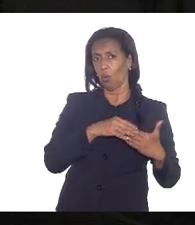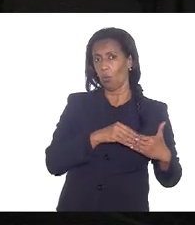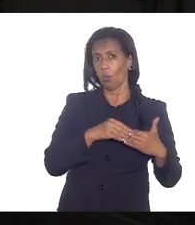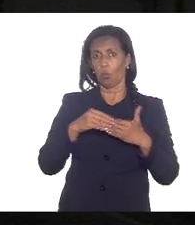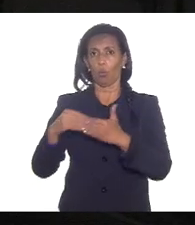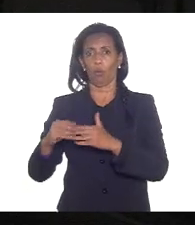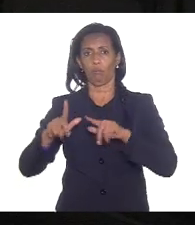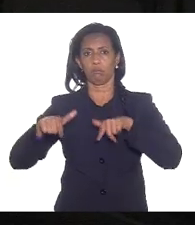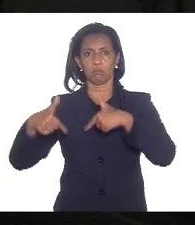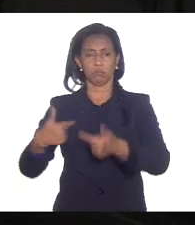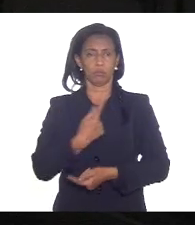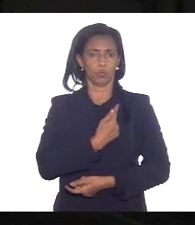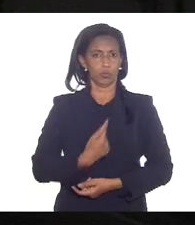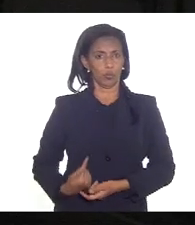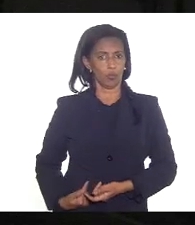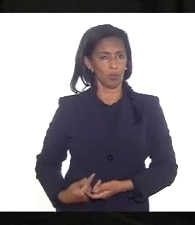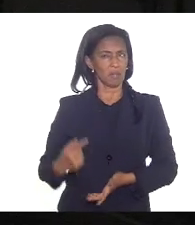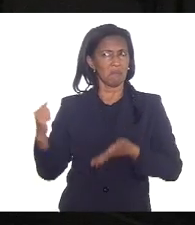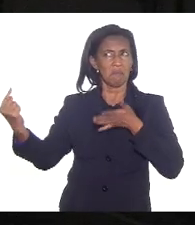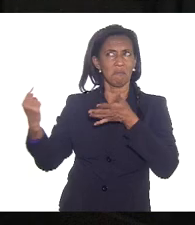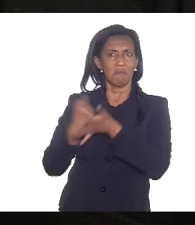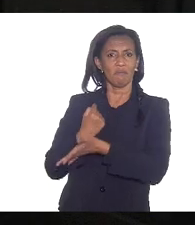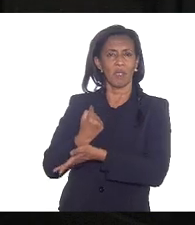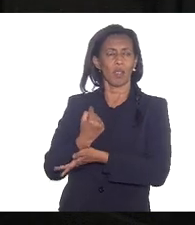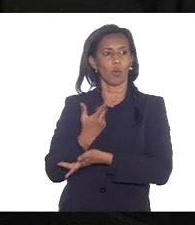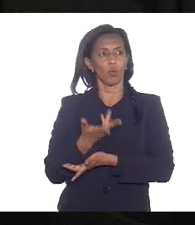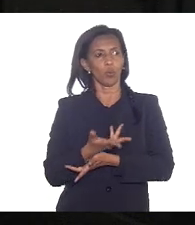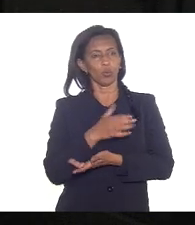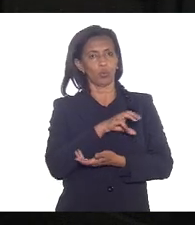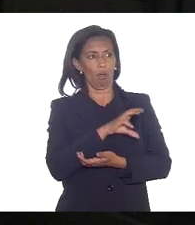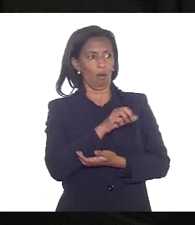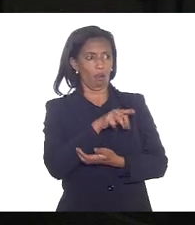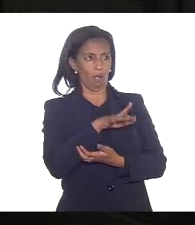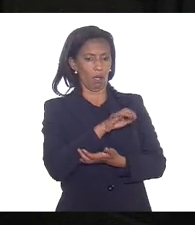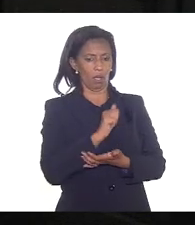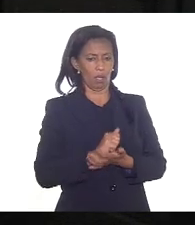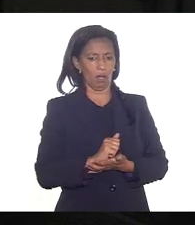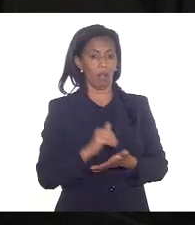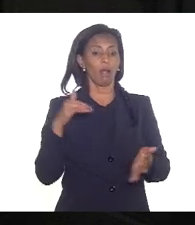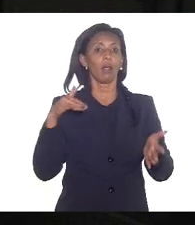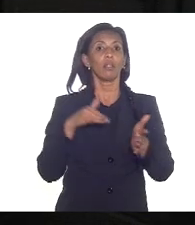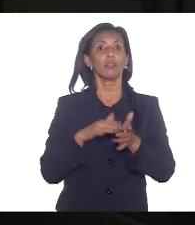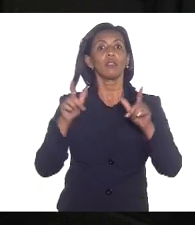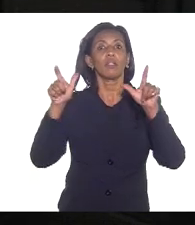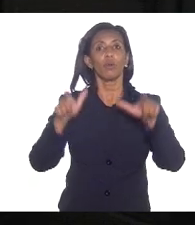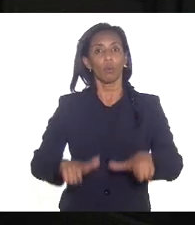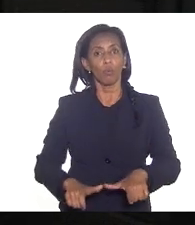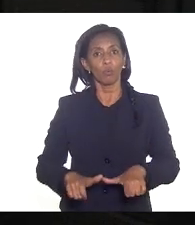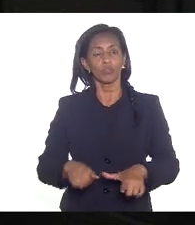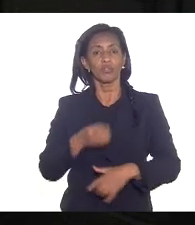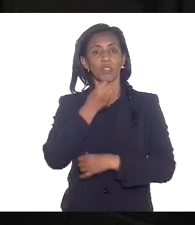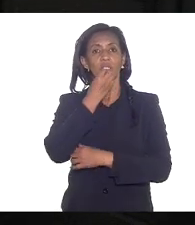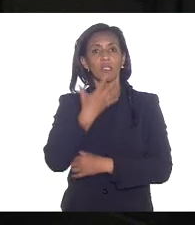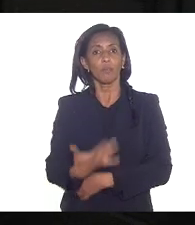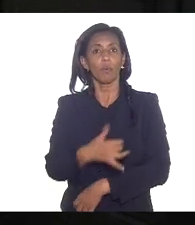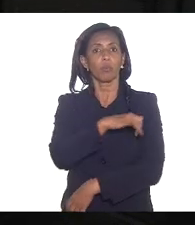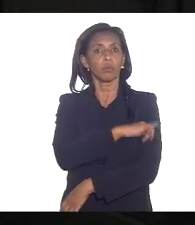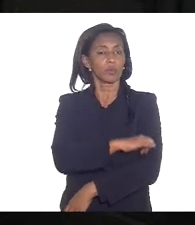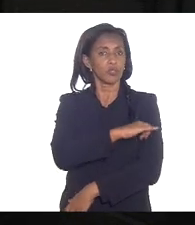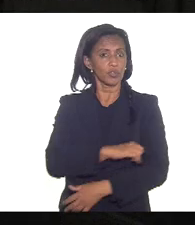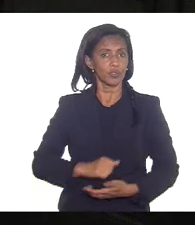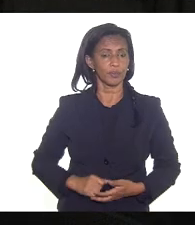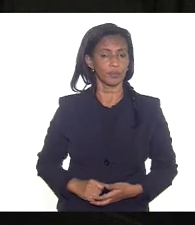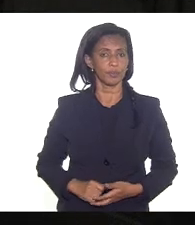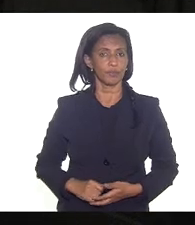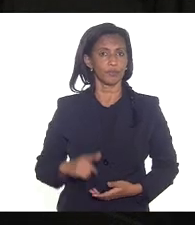das ações do governo e sempre me pergunto o deputado Carlos Macedo até onde você acabou para o Rio